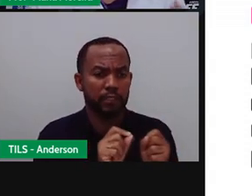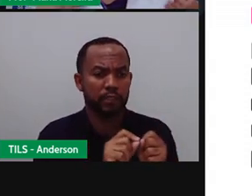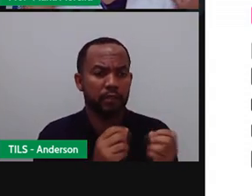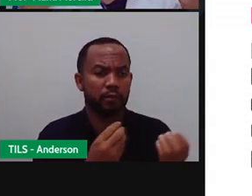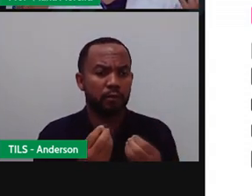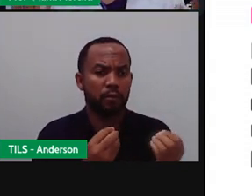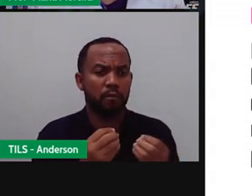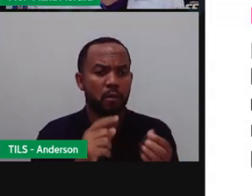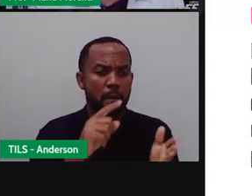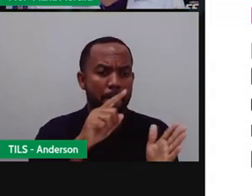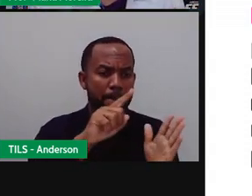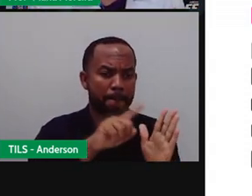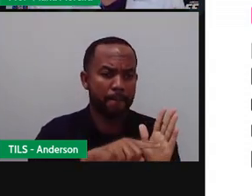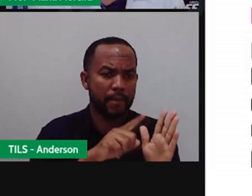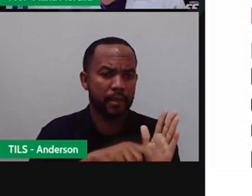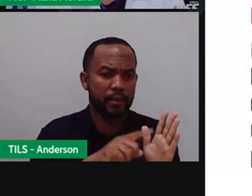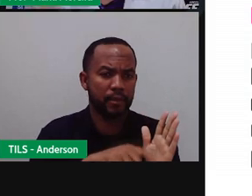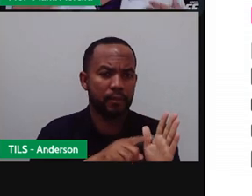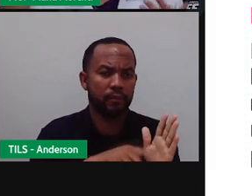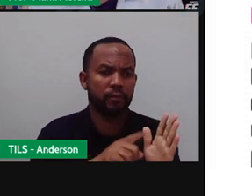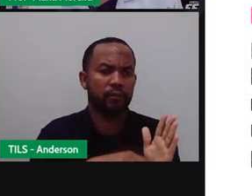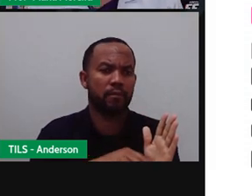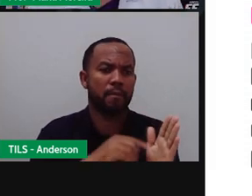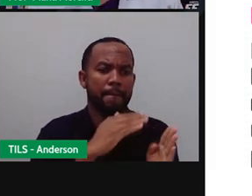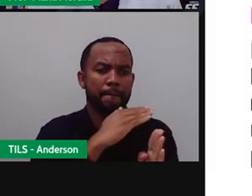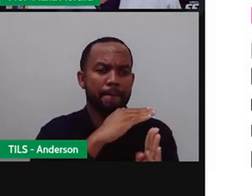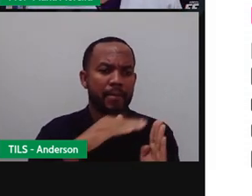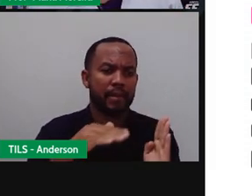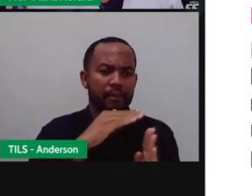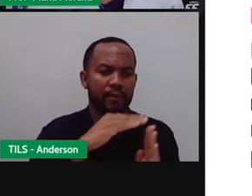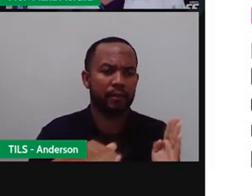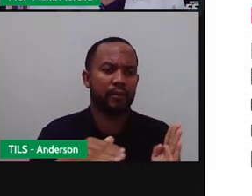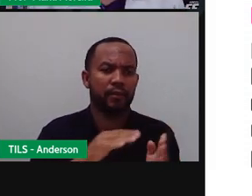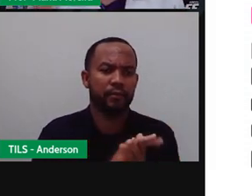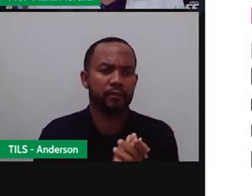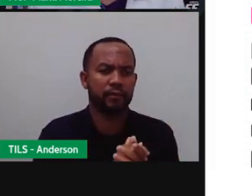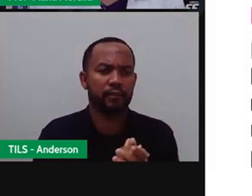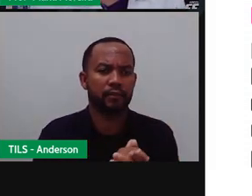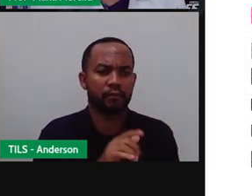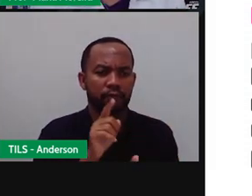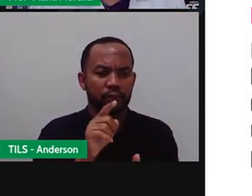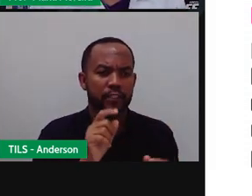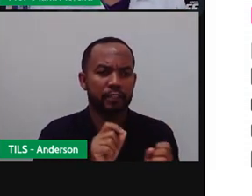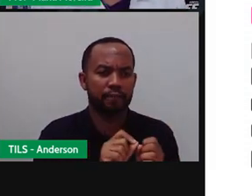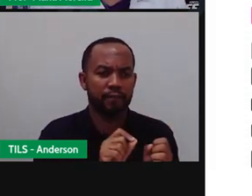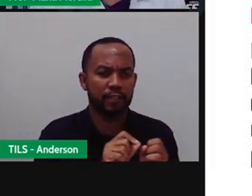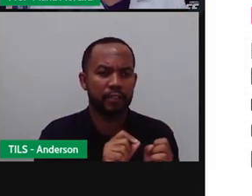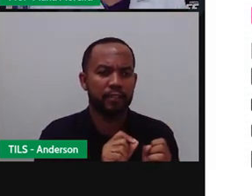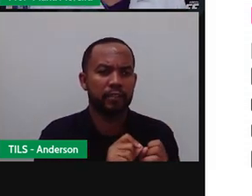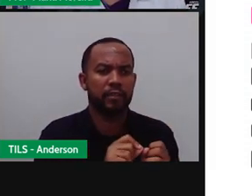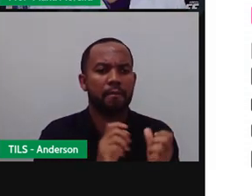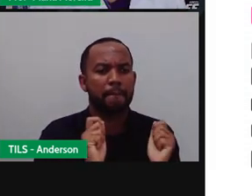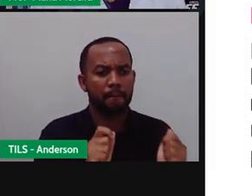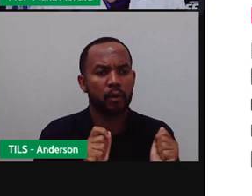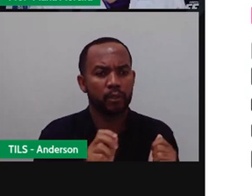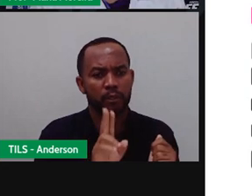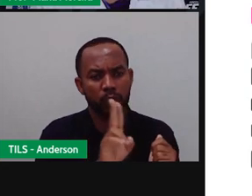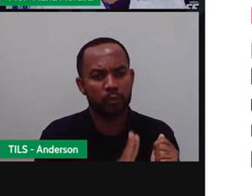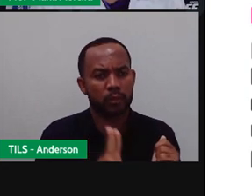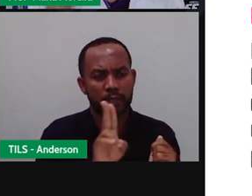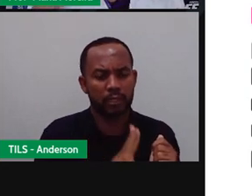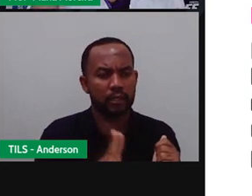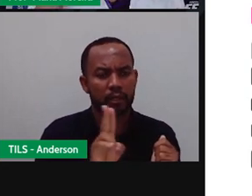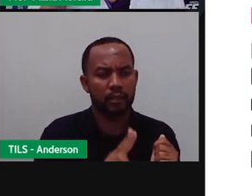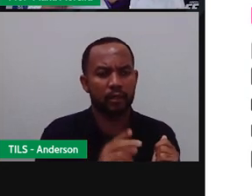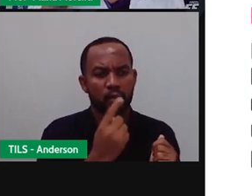pode diminuir aí a sua receita, fazer a metade da receita. Se você vai fazer a metade, ao invés de usar 1 xícara, você vai fazer o